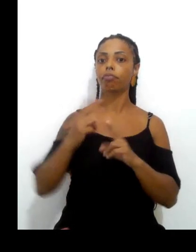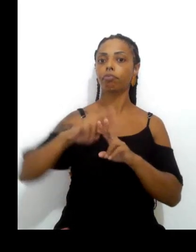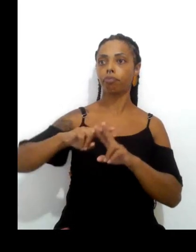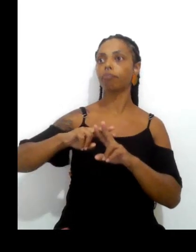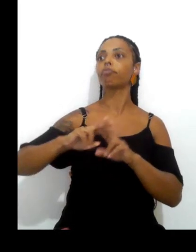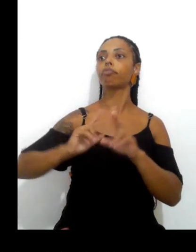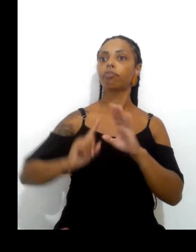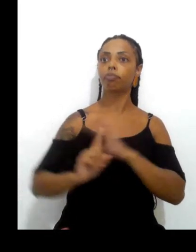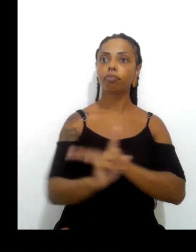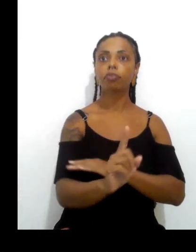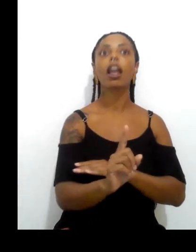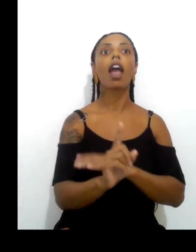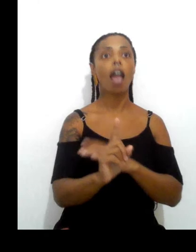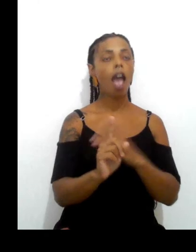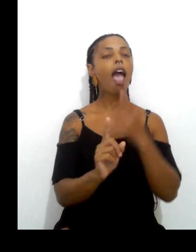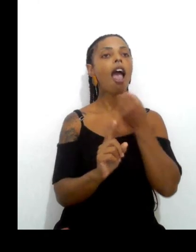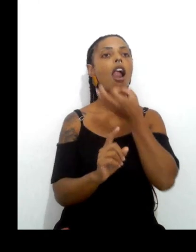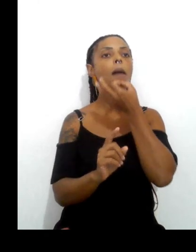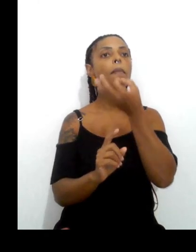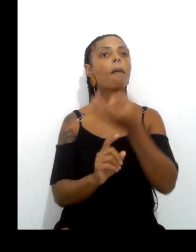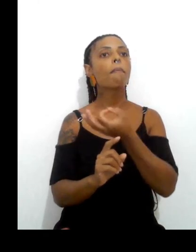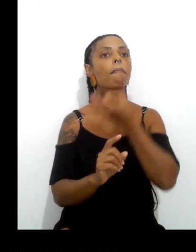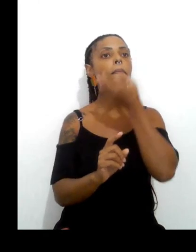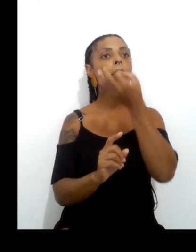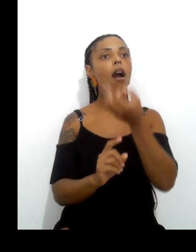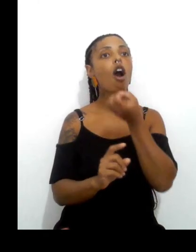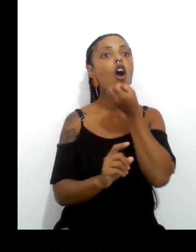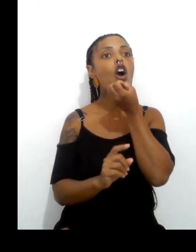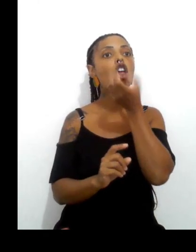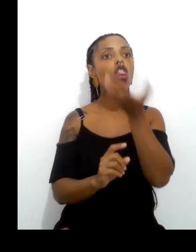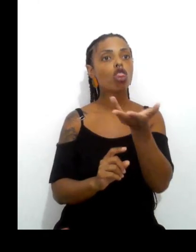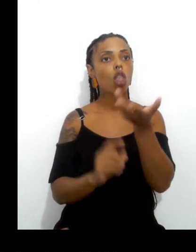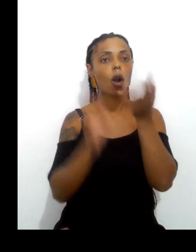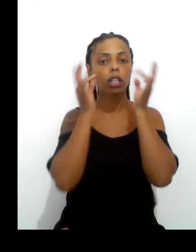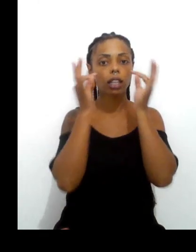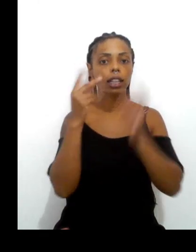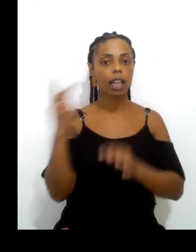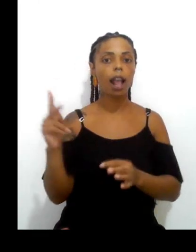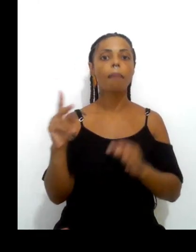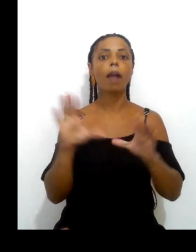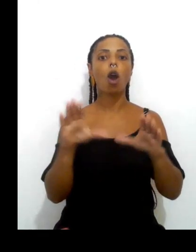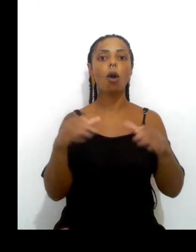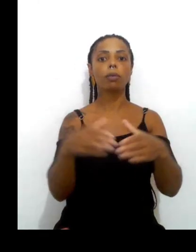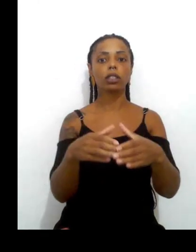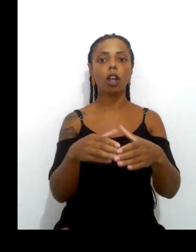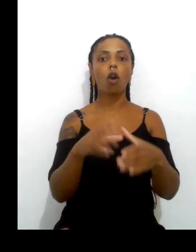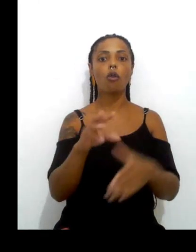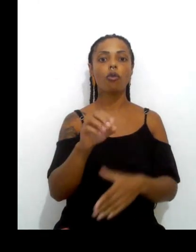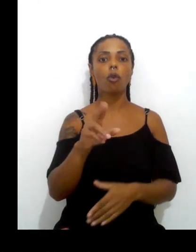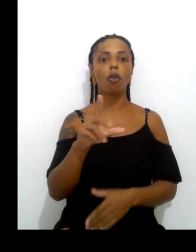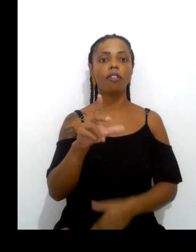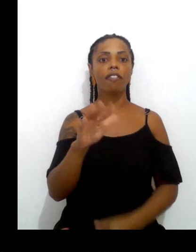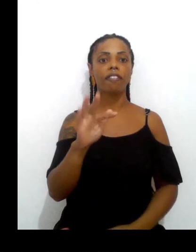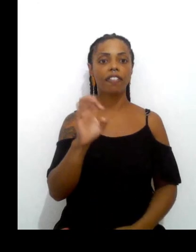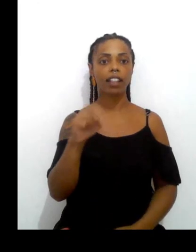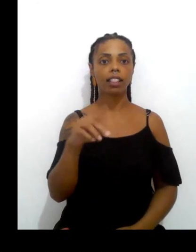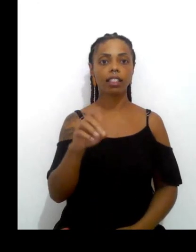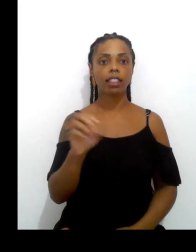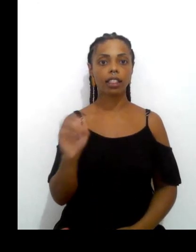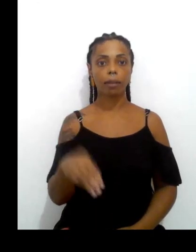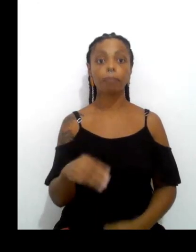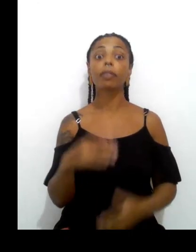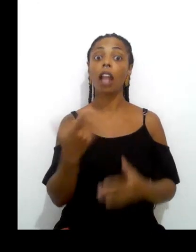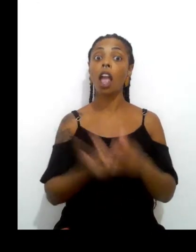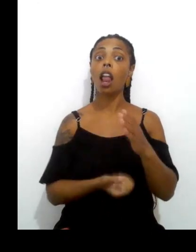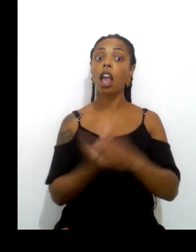o seu próprio testemunho a comissão voltem e ele promoveu Então essa agenda de